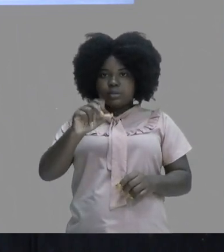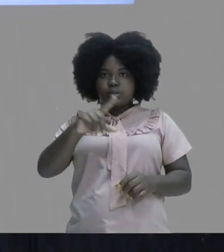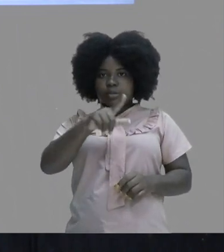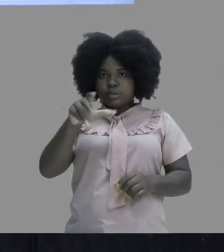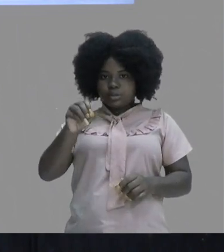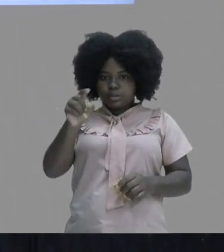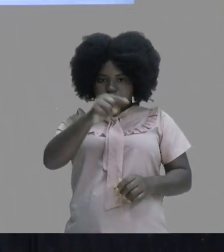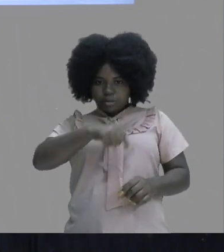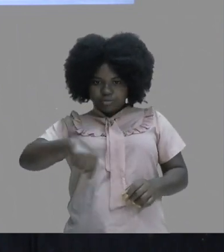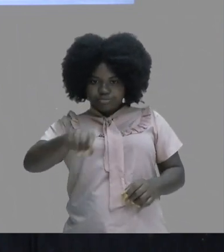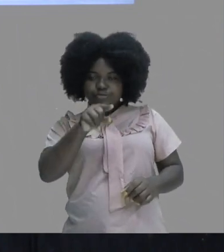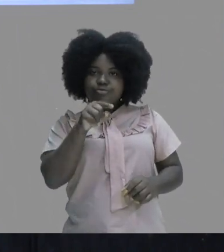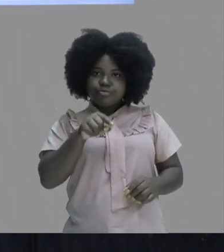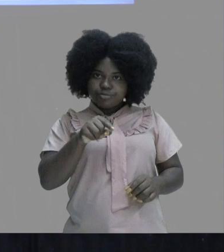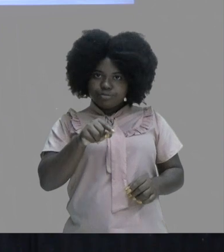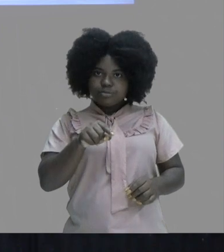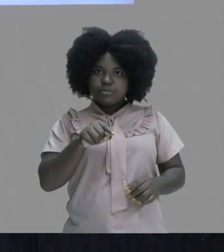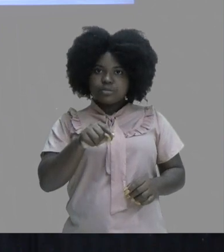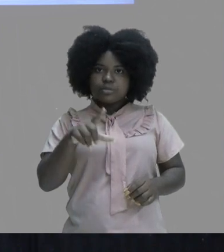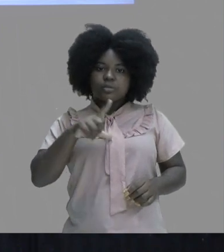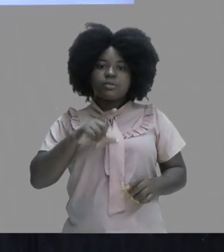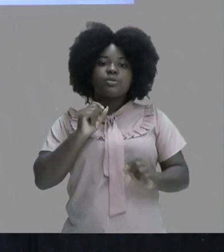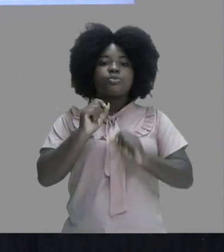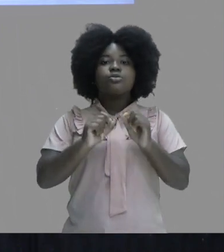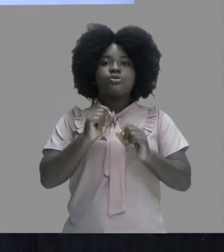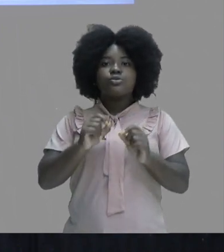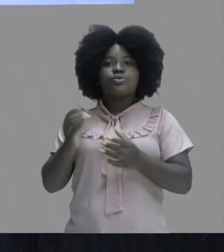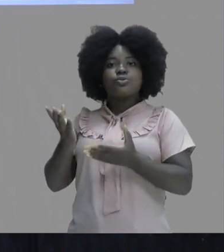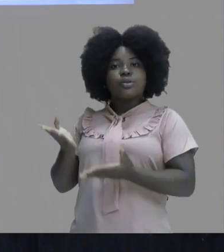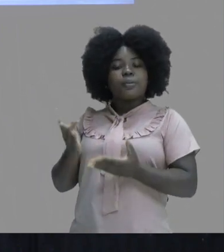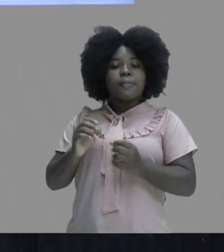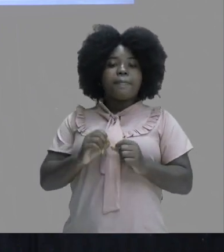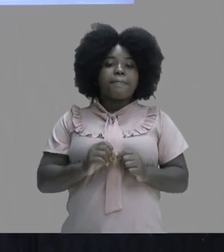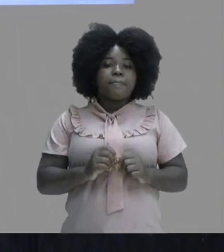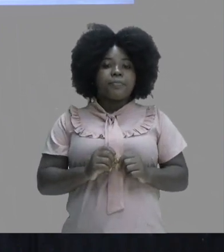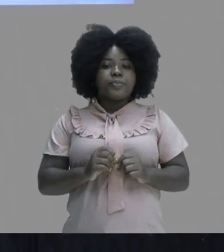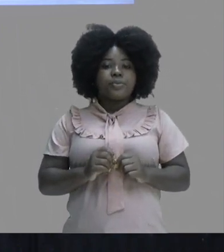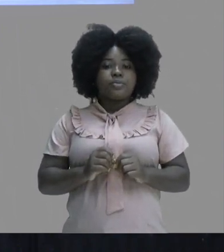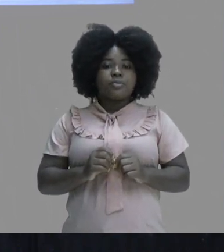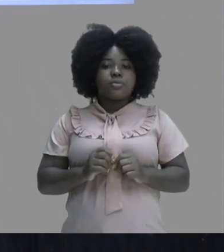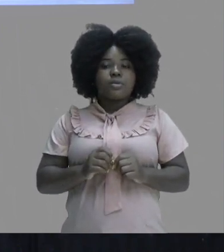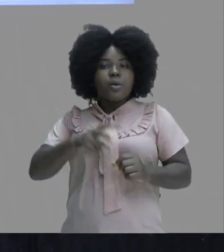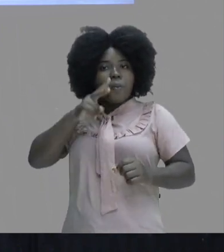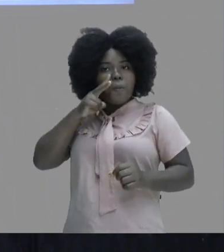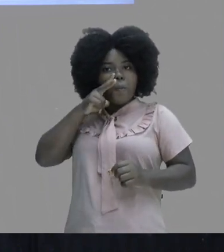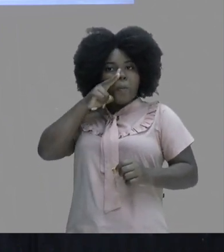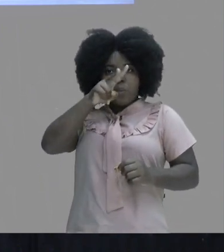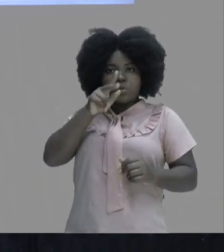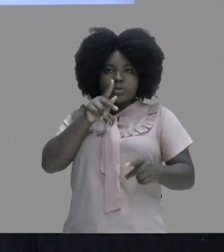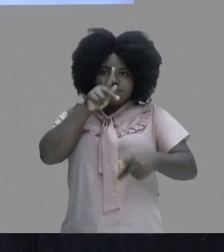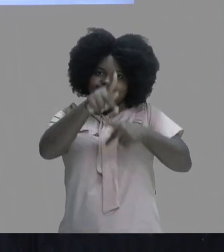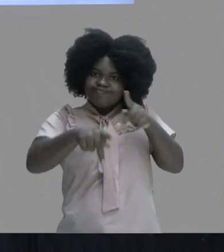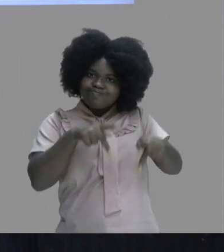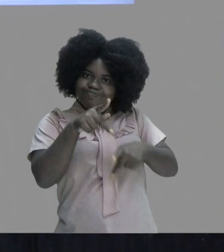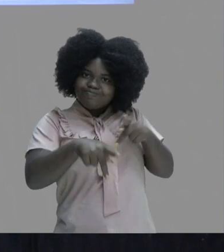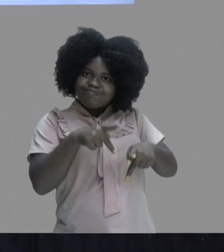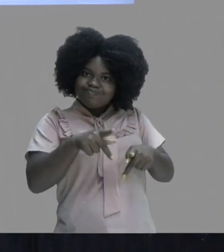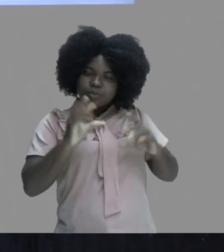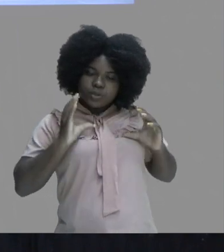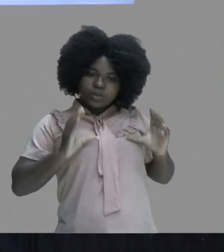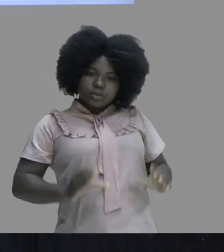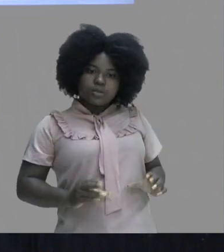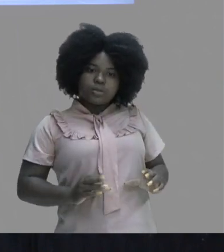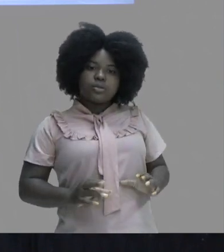leis onde existem cidadãos, a gente considera que o poder emana do povo. E os cidadãos representam